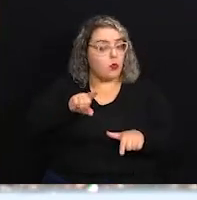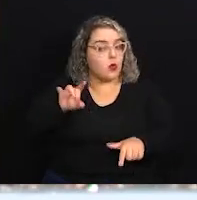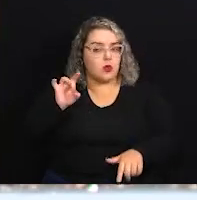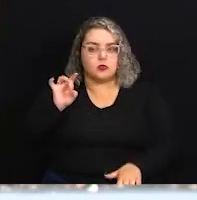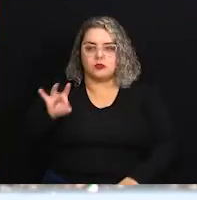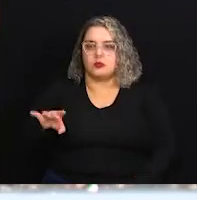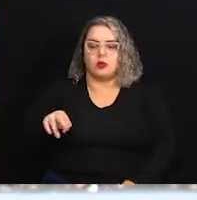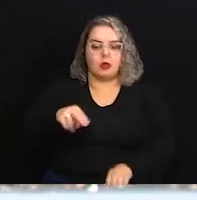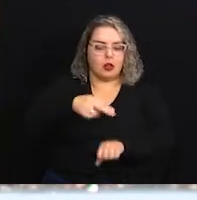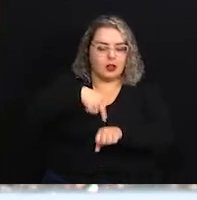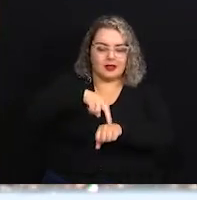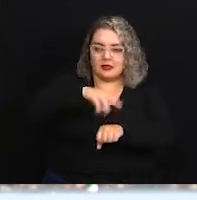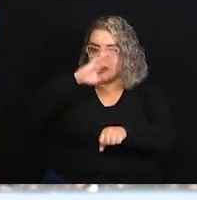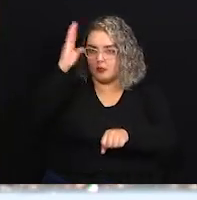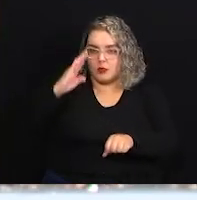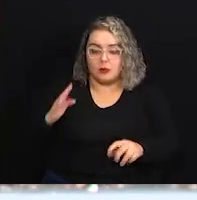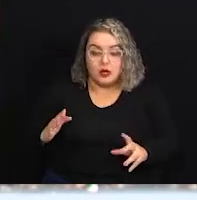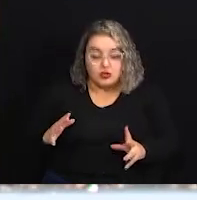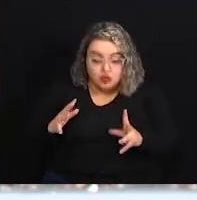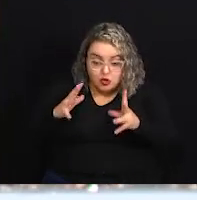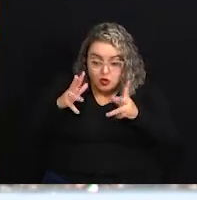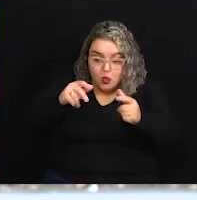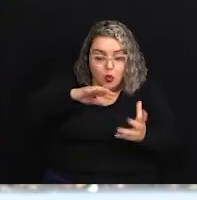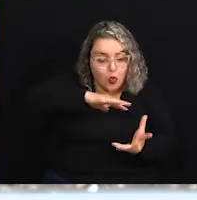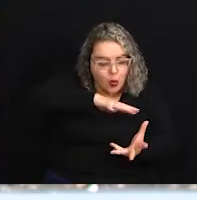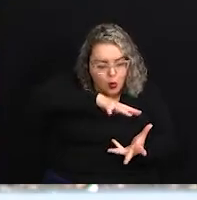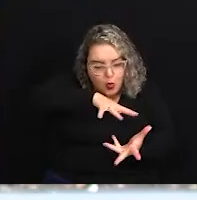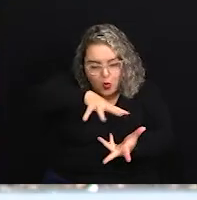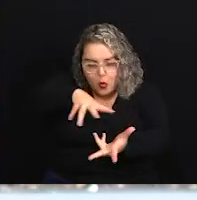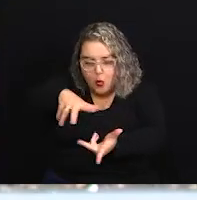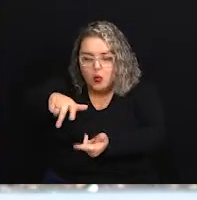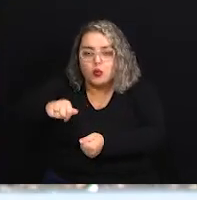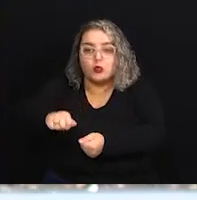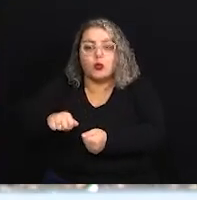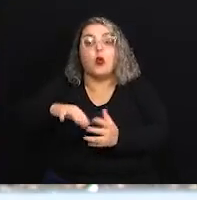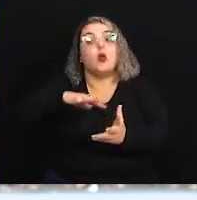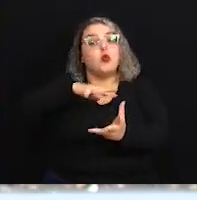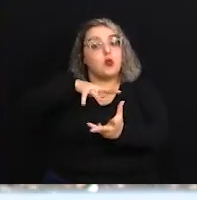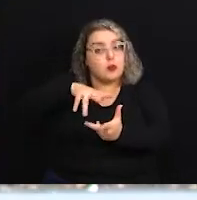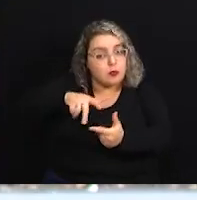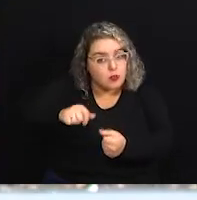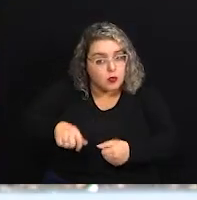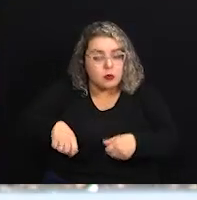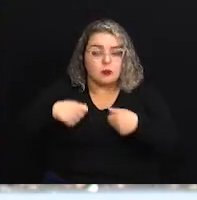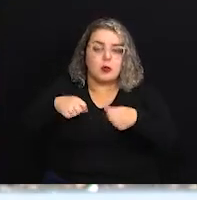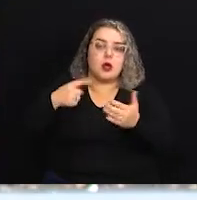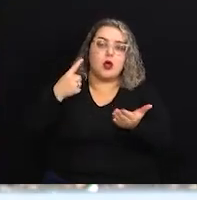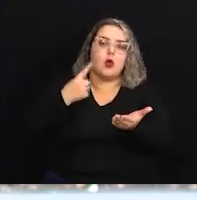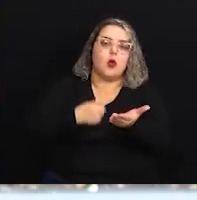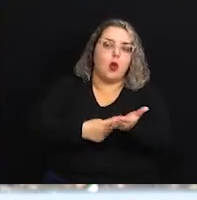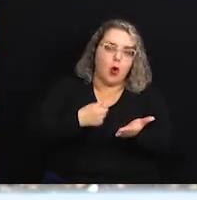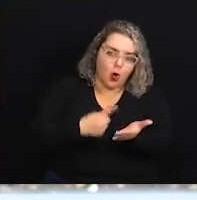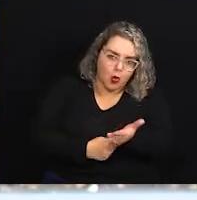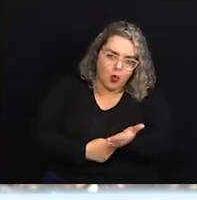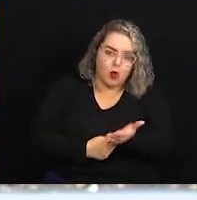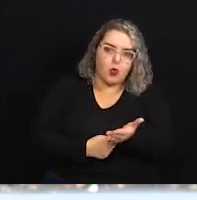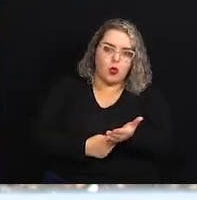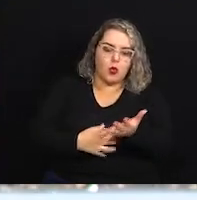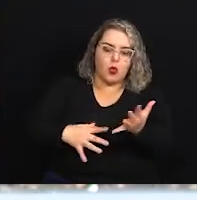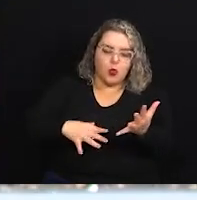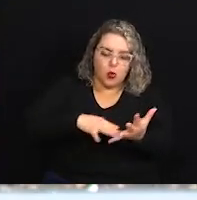local, não só a nação Brasil, mas do mundo todo. O mundo precisa estar